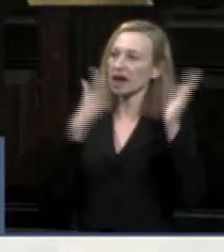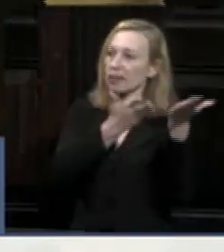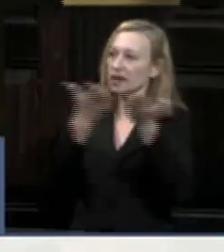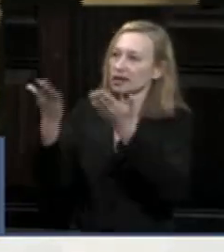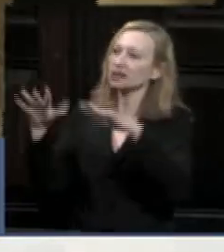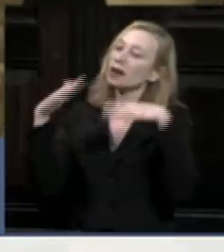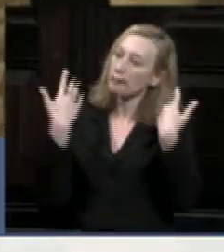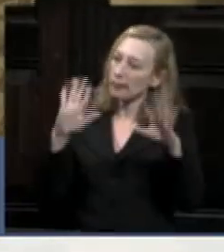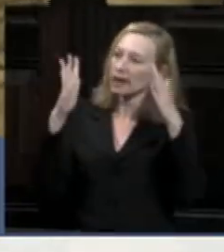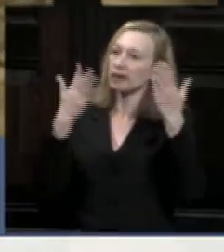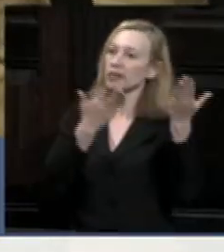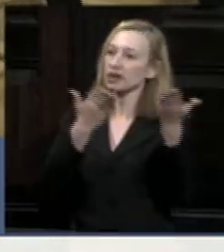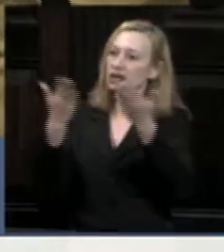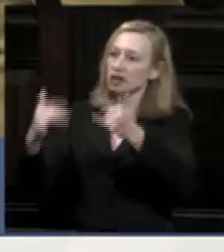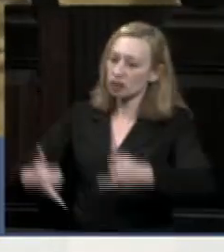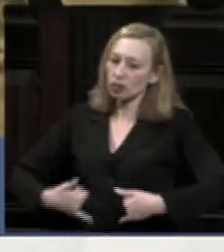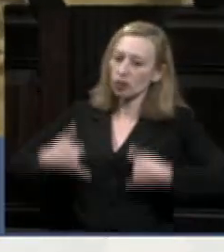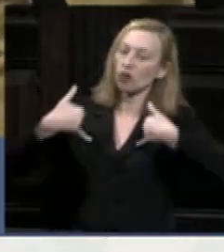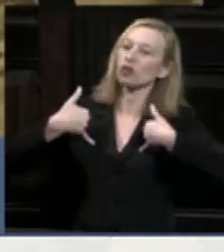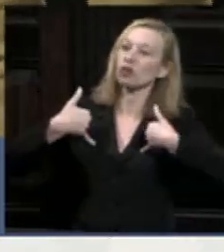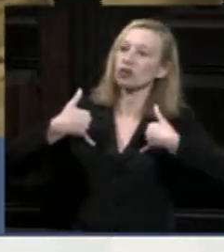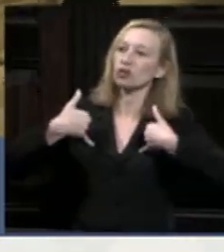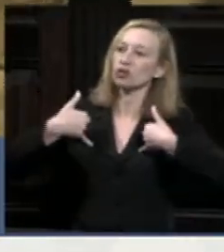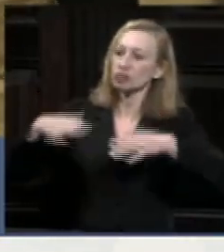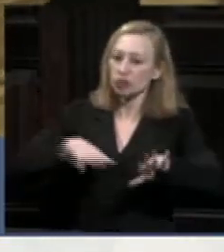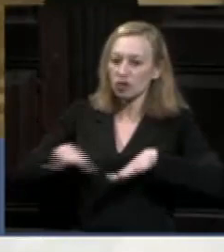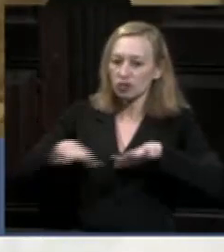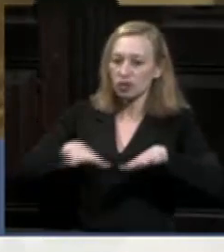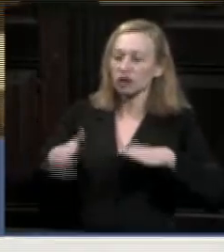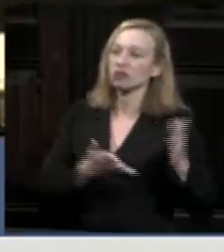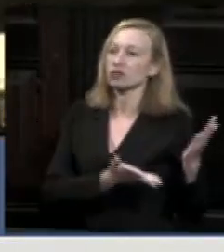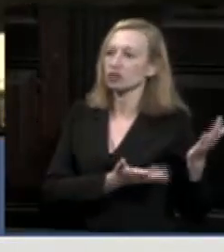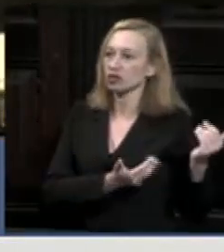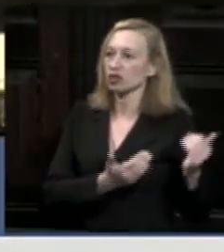parabéns orgulho do movimento estudantil